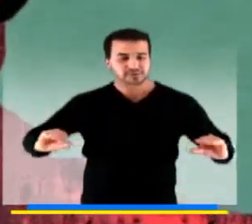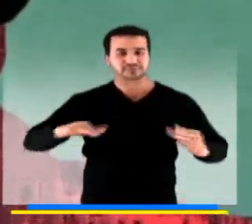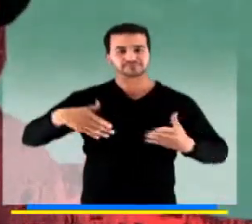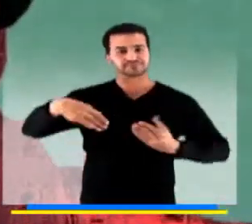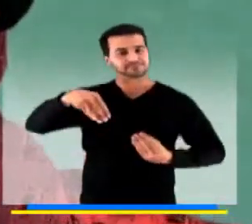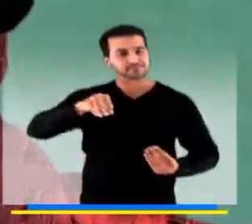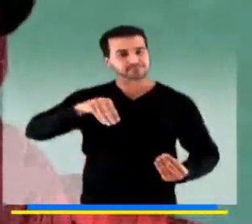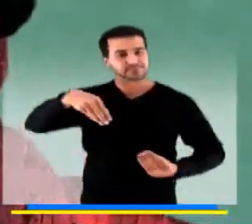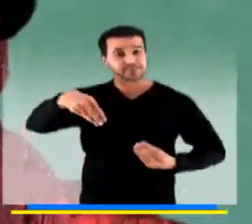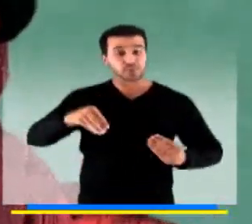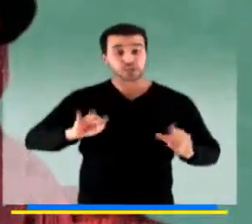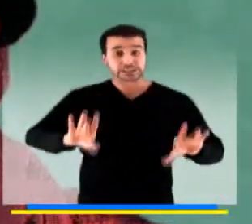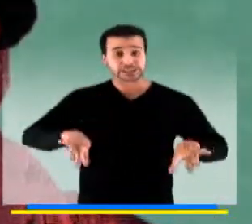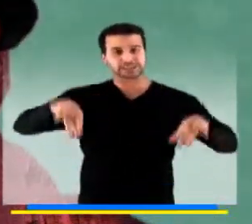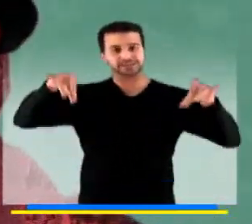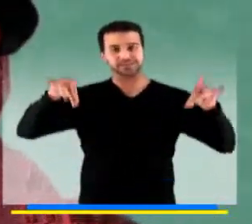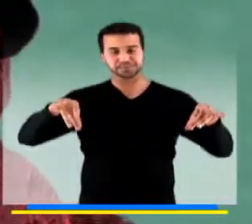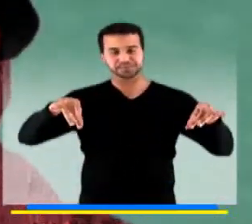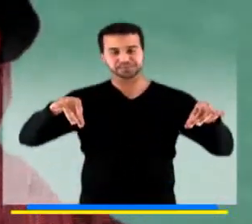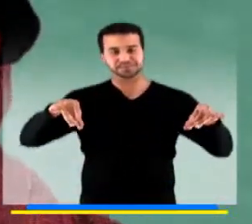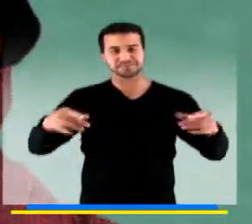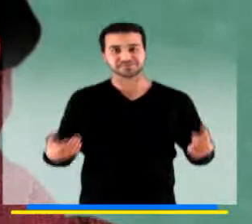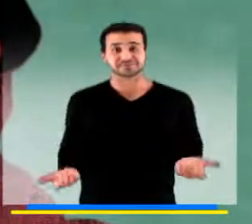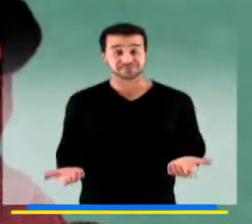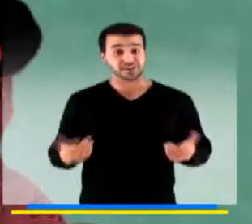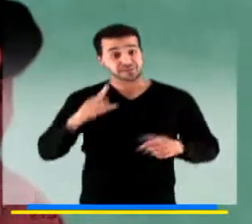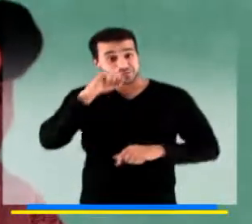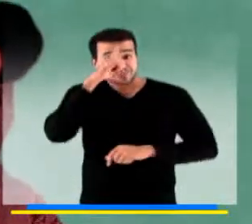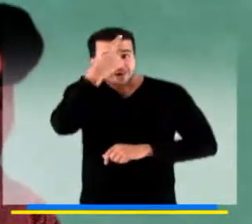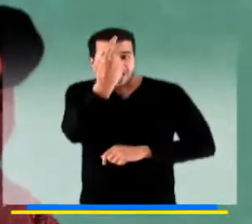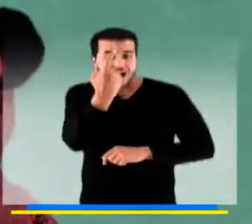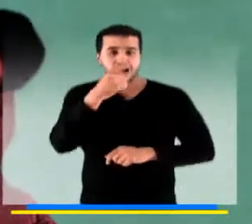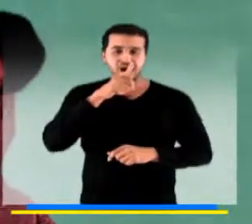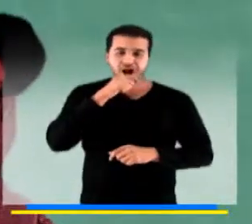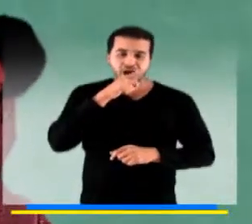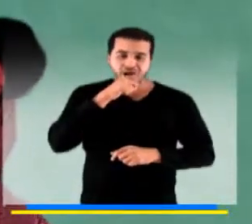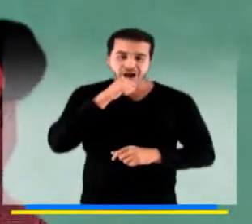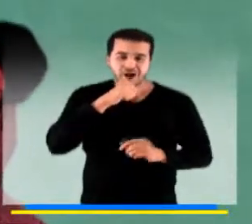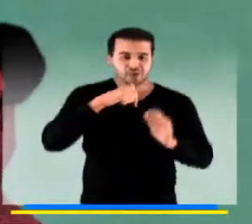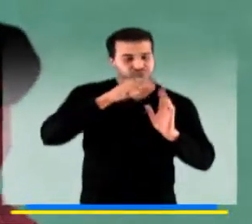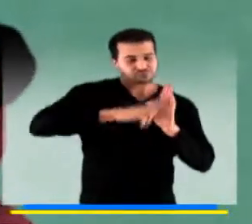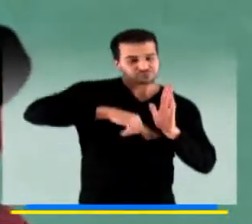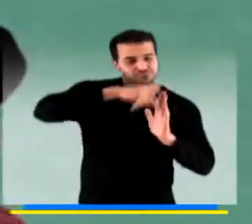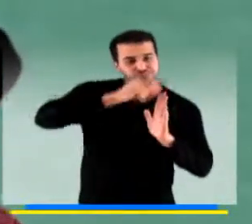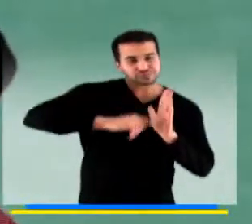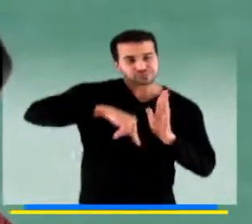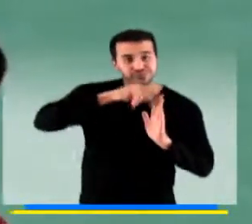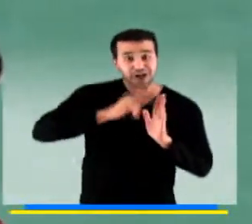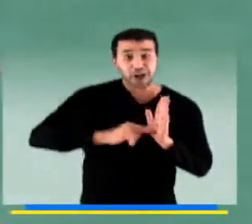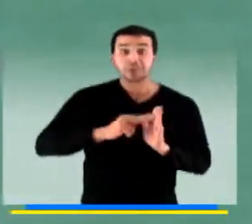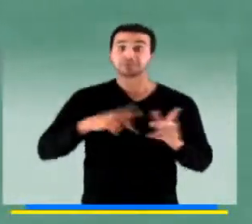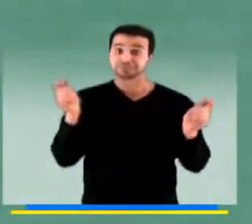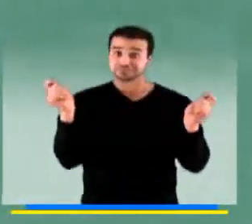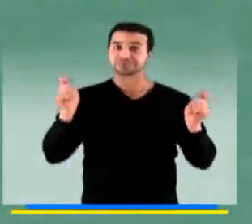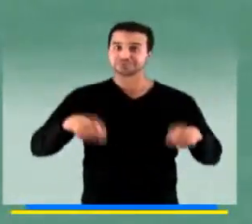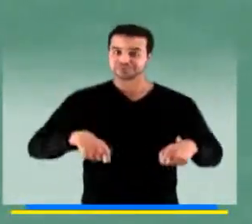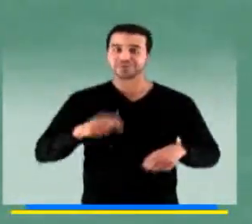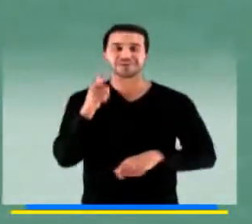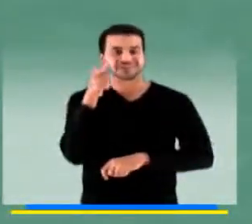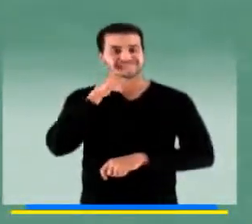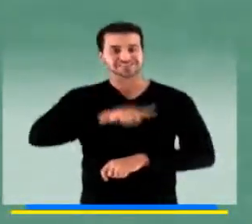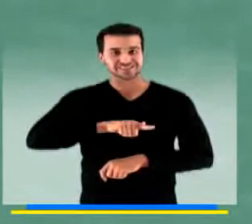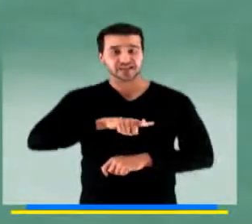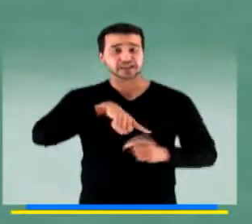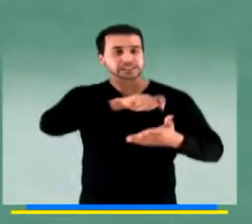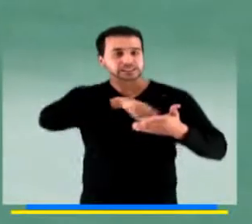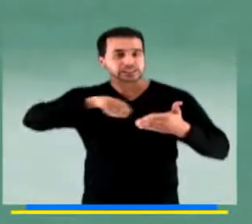macias e flexíveis, como a seda. A invenção da tinta líquida completou essa possibilidade.